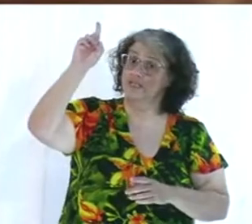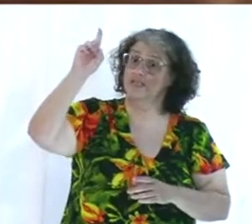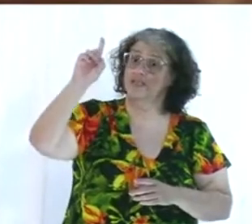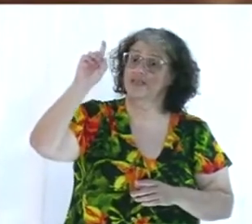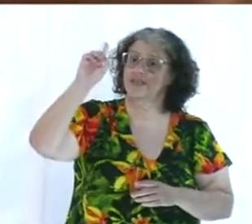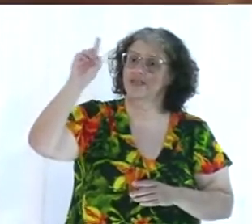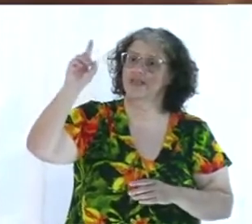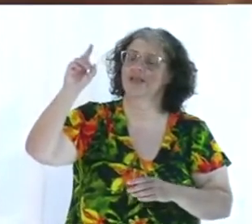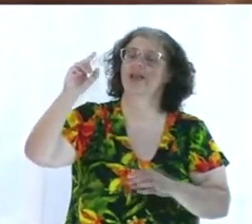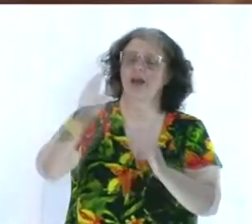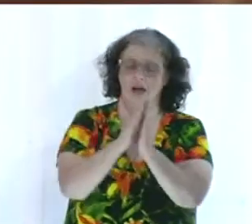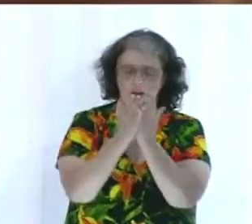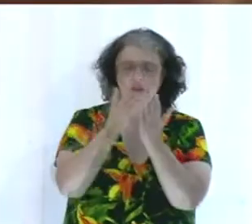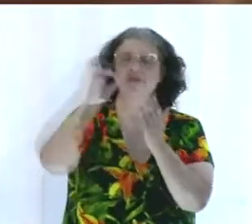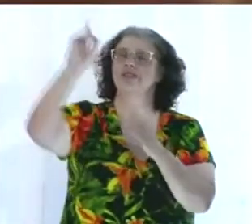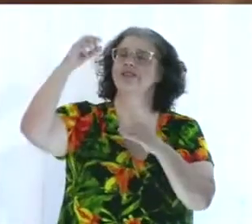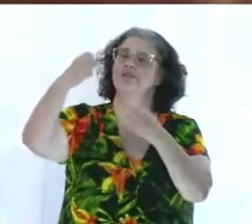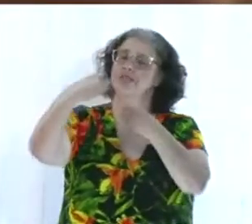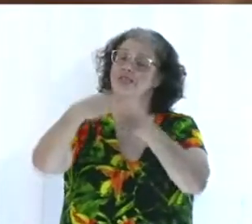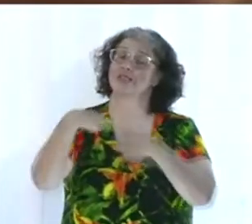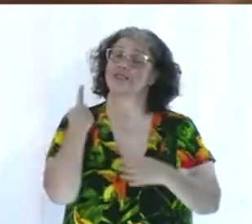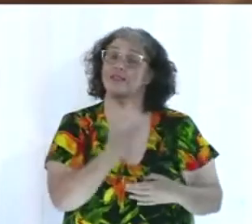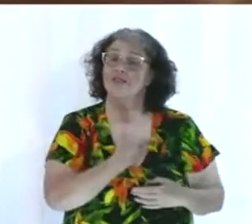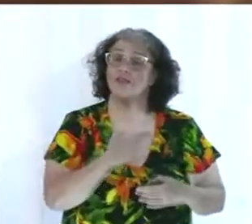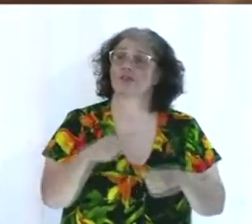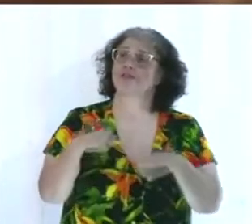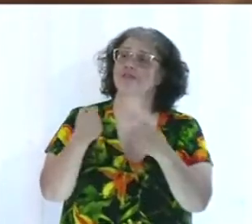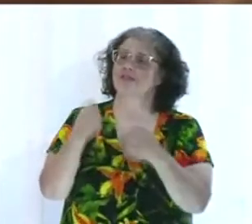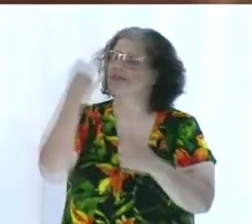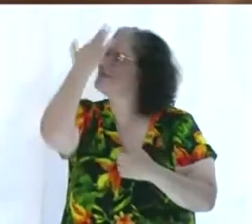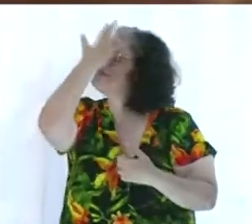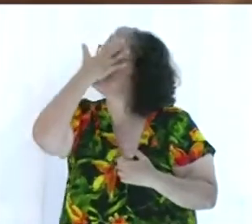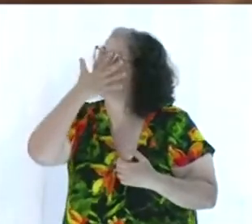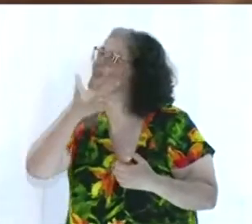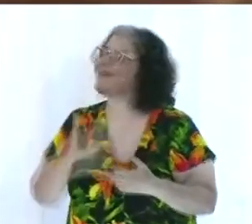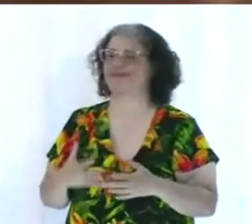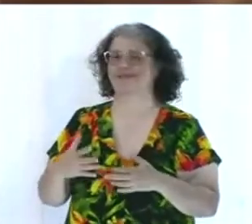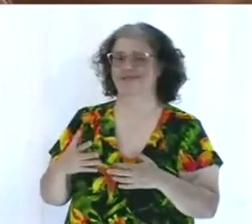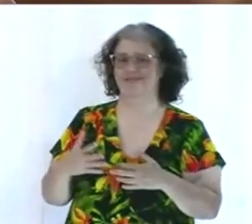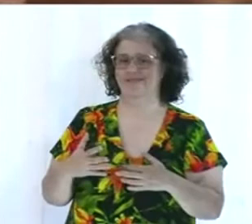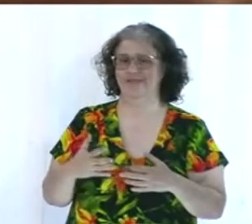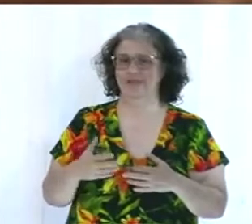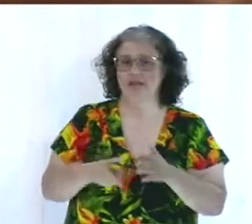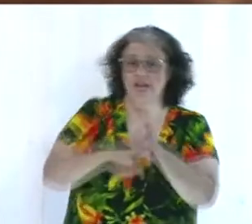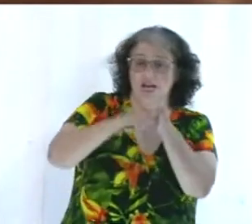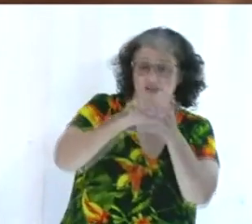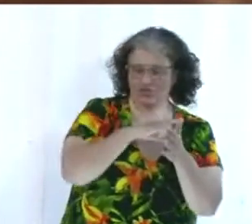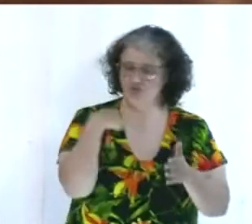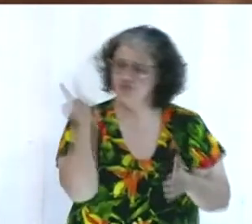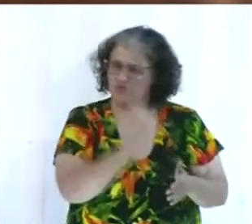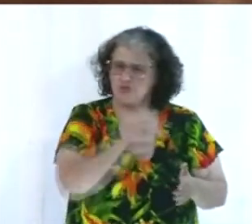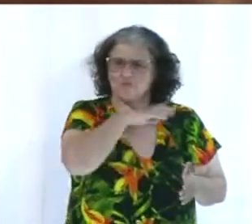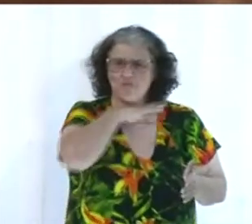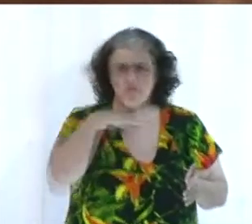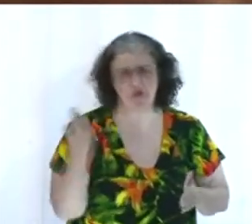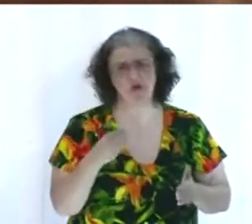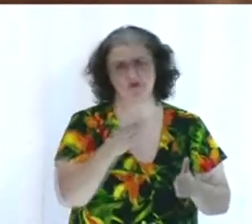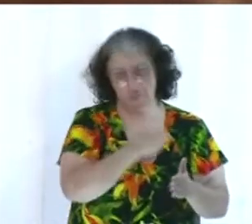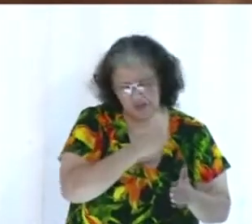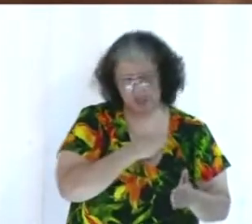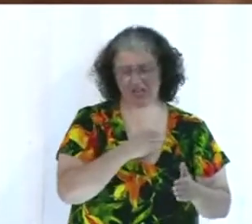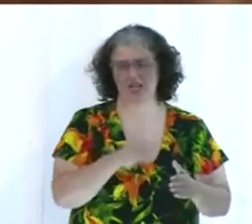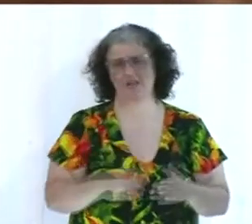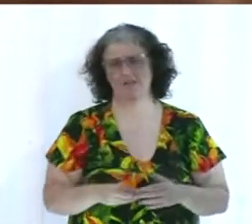é suficiente. Pela graça fomos salvos. Antes estávamos mortos dos nossos delitos e pecados, mas há algo que tem